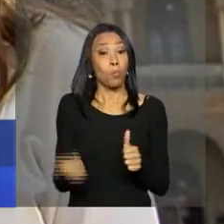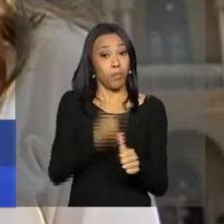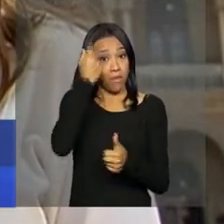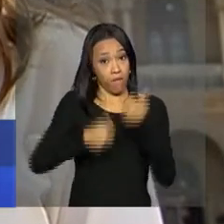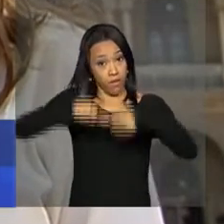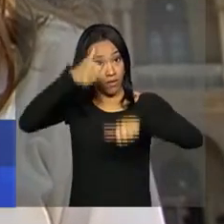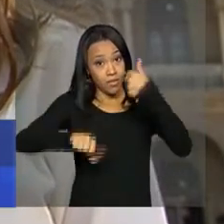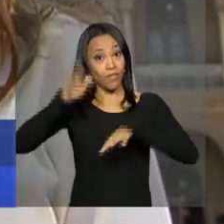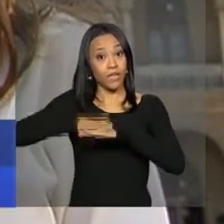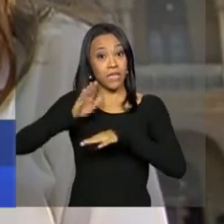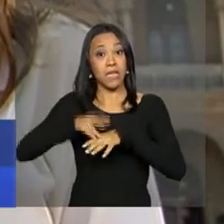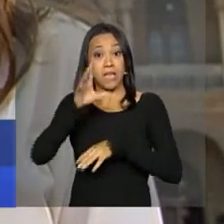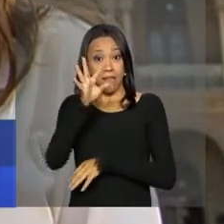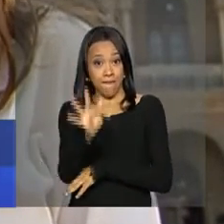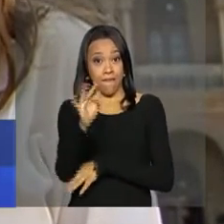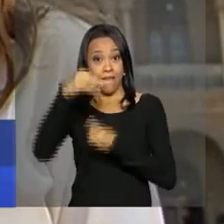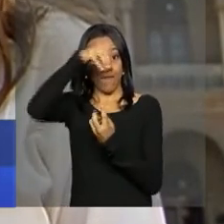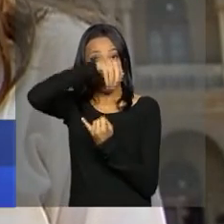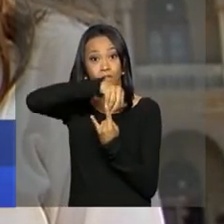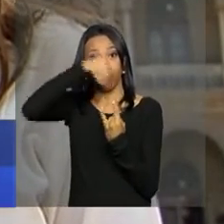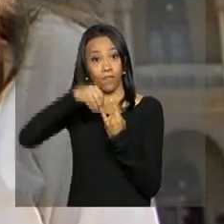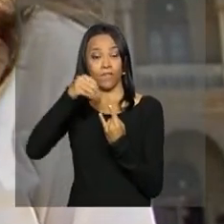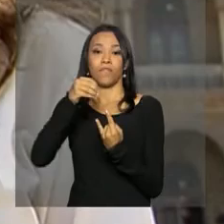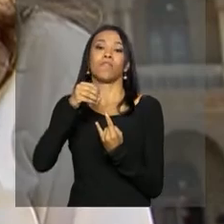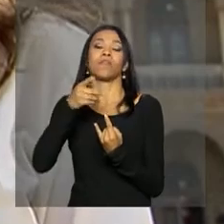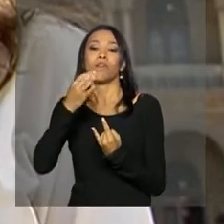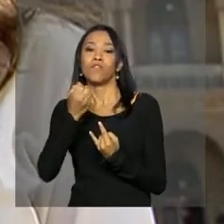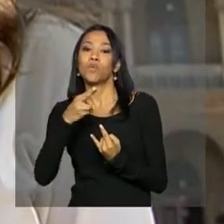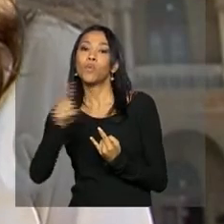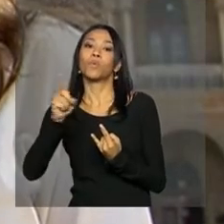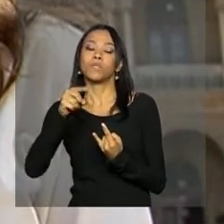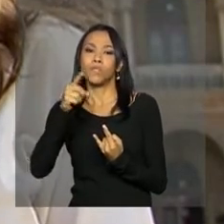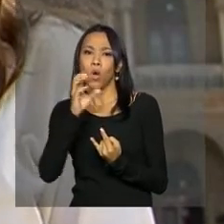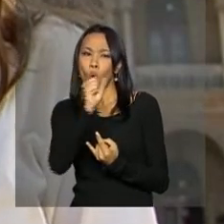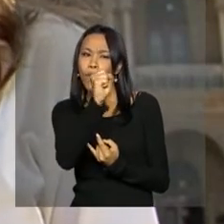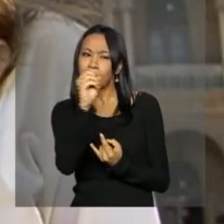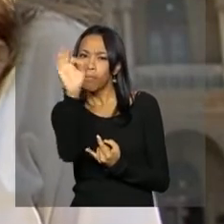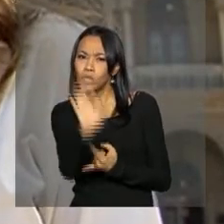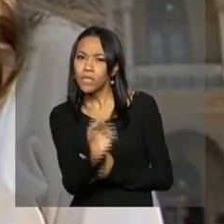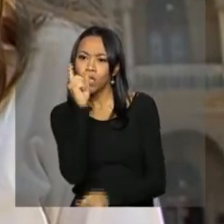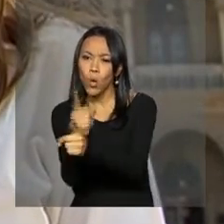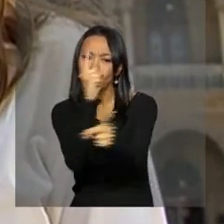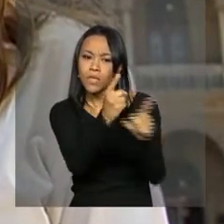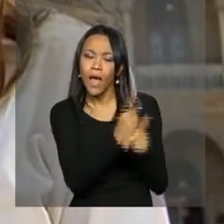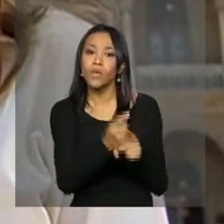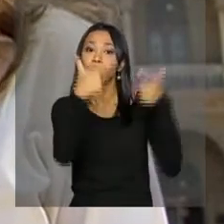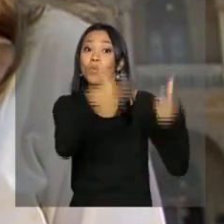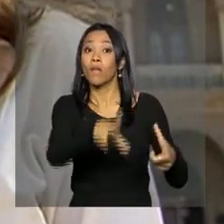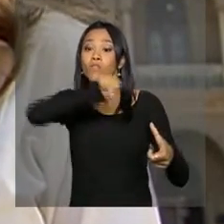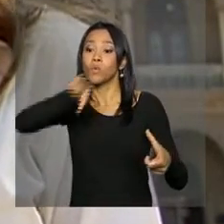divulgado pela fiocruz 80% dos mosquitos aedes aegypti encontrados nos dois bairros que participaram da pesquisa